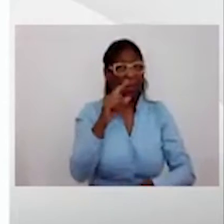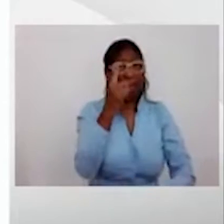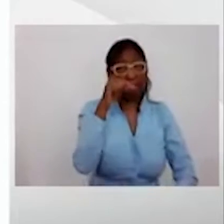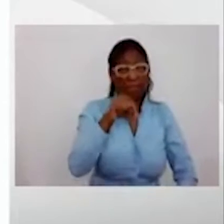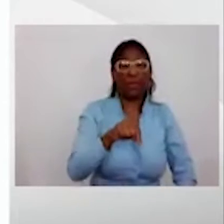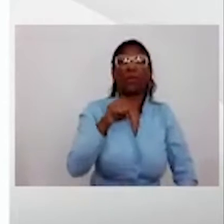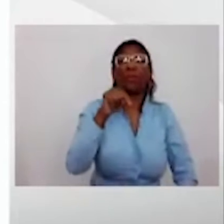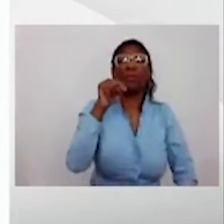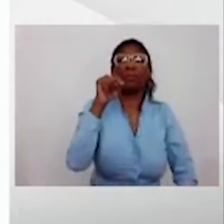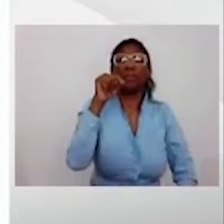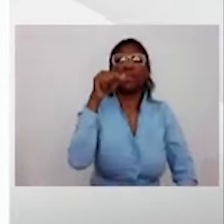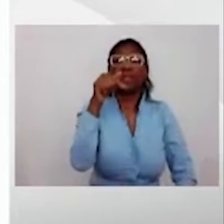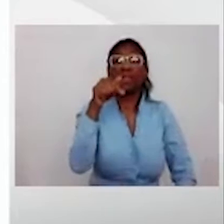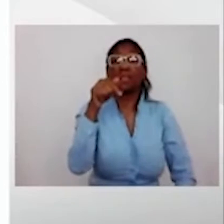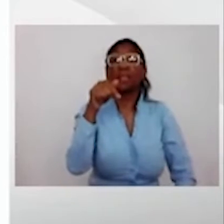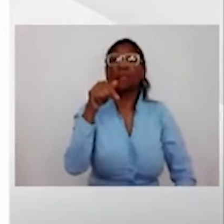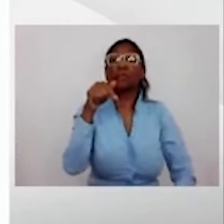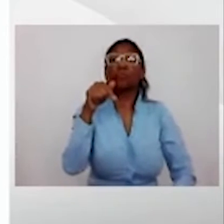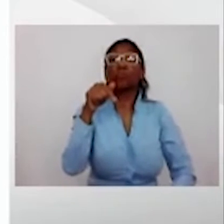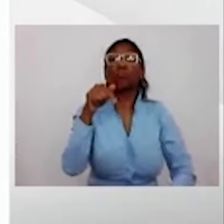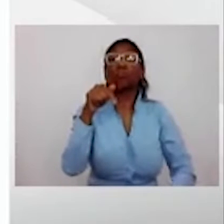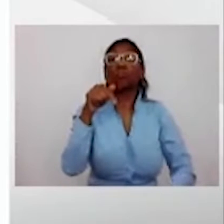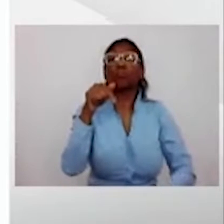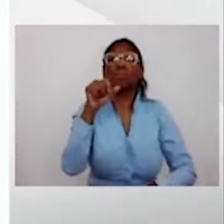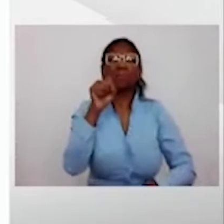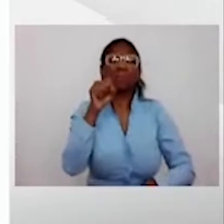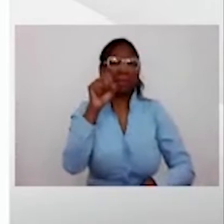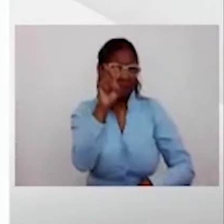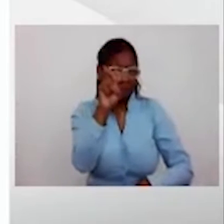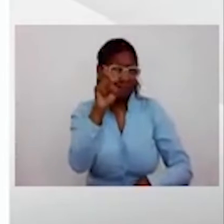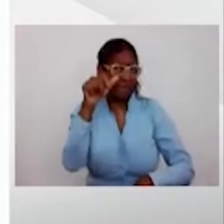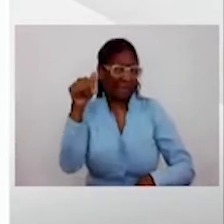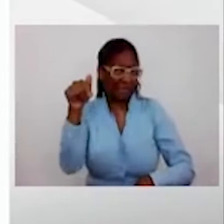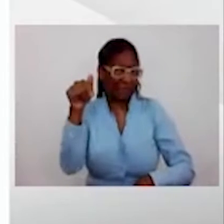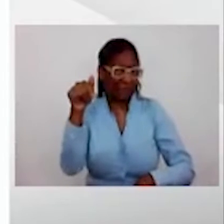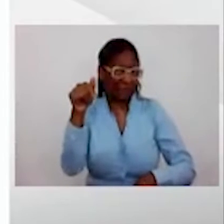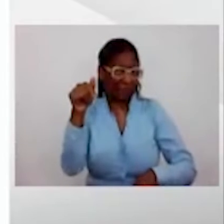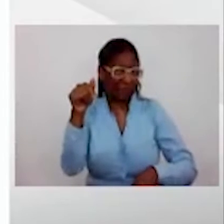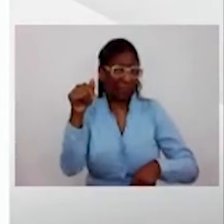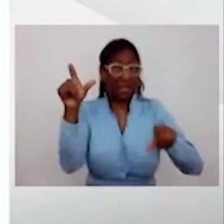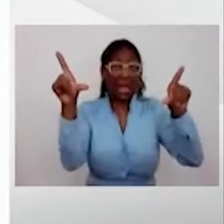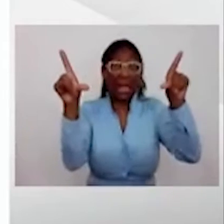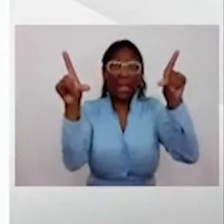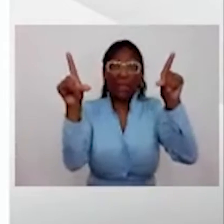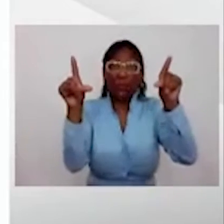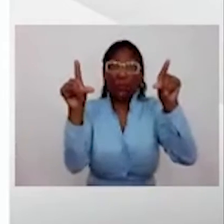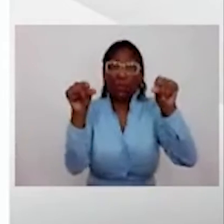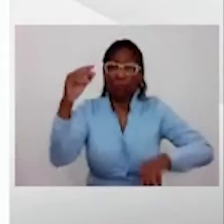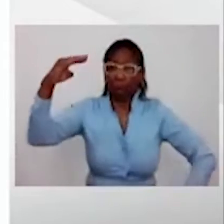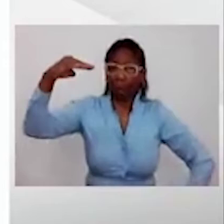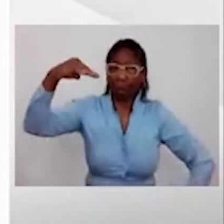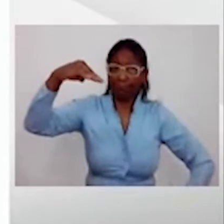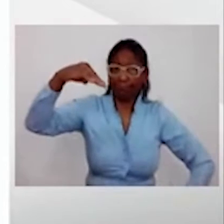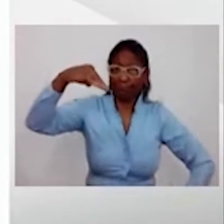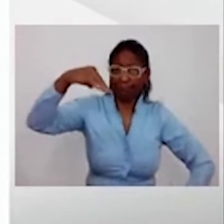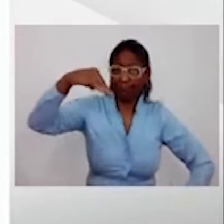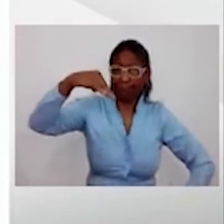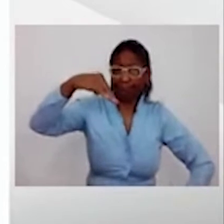1.756 veículos roubados no Rio Grande do Sul. E tivemos uma queda contínua, a partir